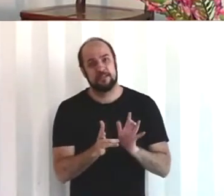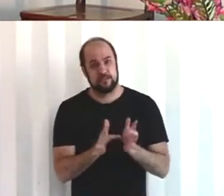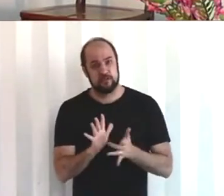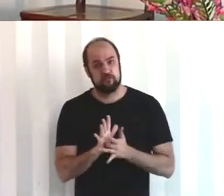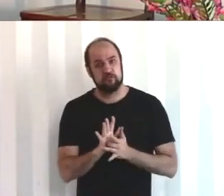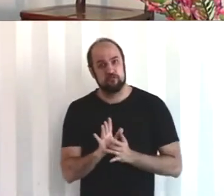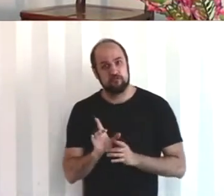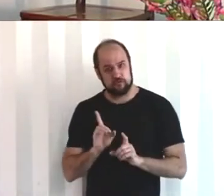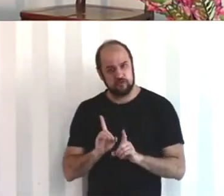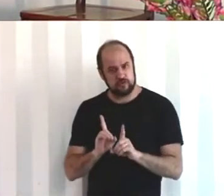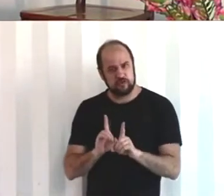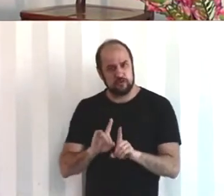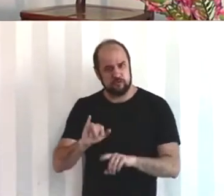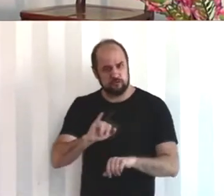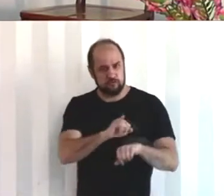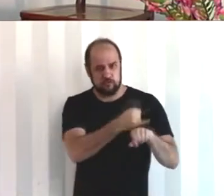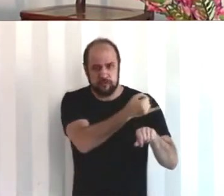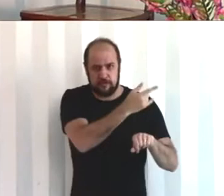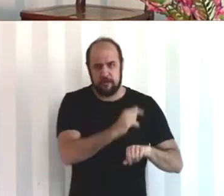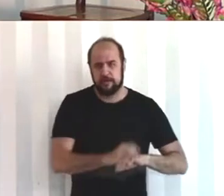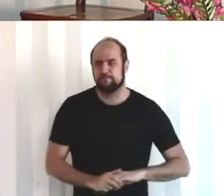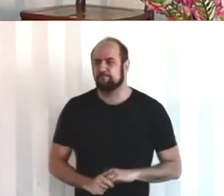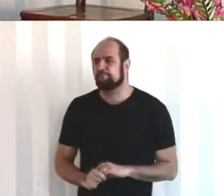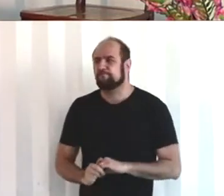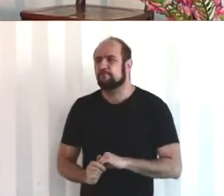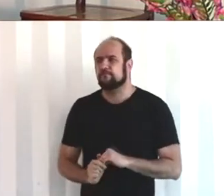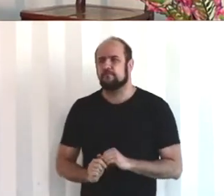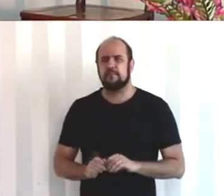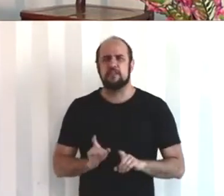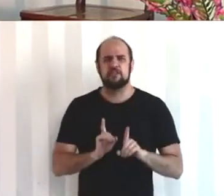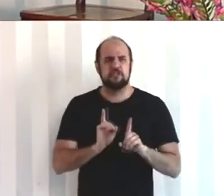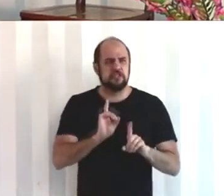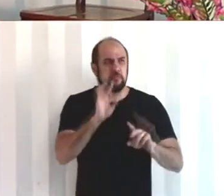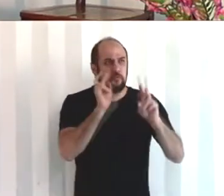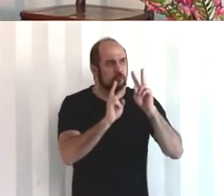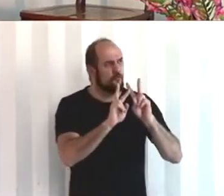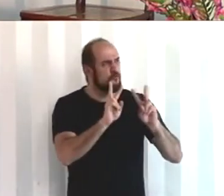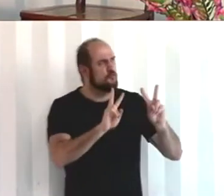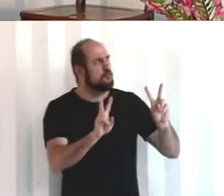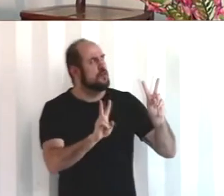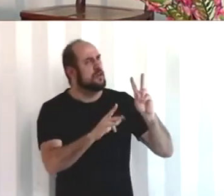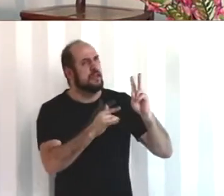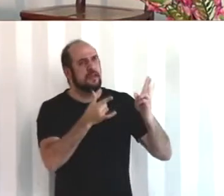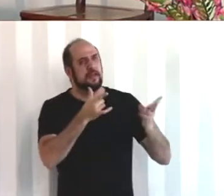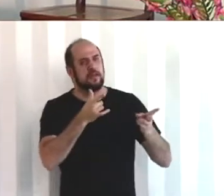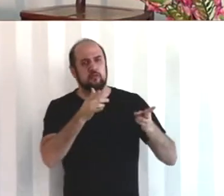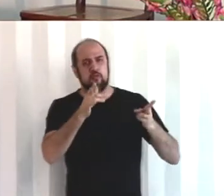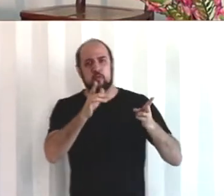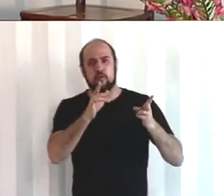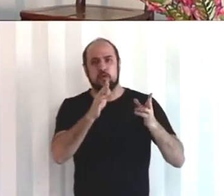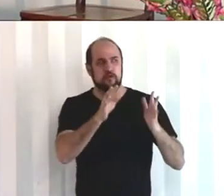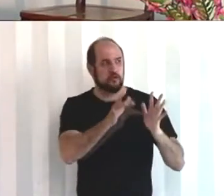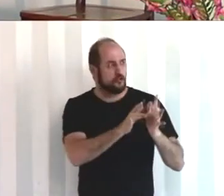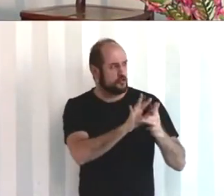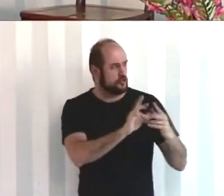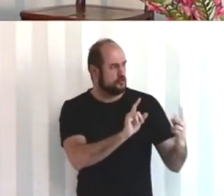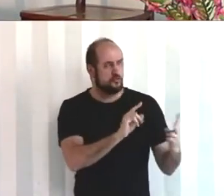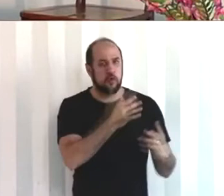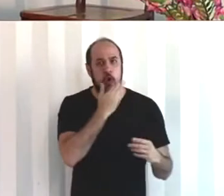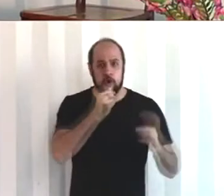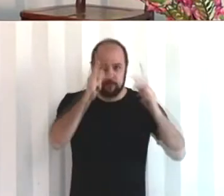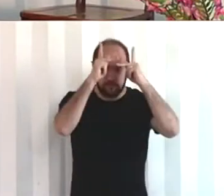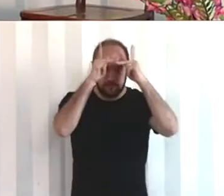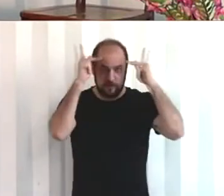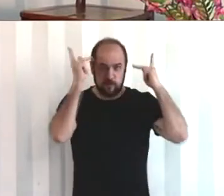das vezes que ele está em Jerusalém, os discípulos talvez olhando a beleza daquele templo, e agora sim retomando o que eu falei há pouco, Herodes reconstrói